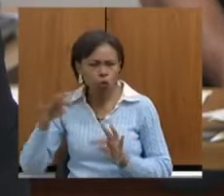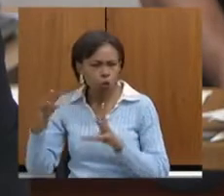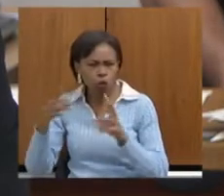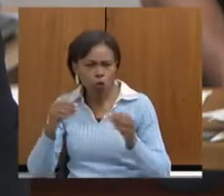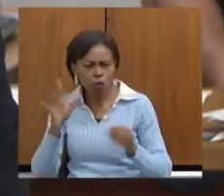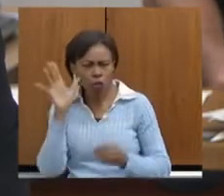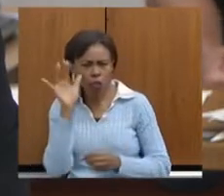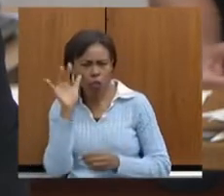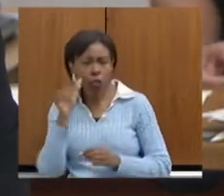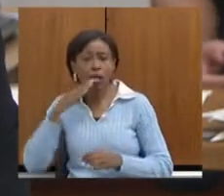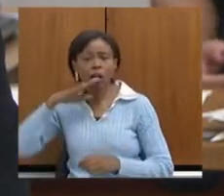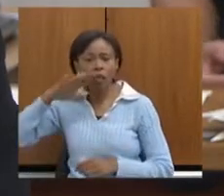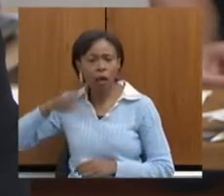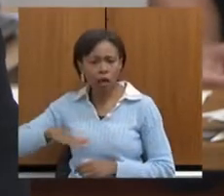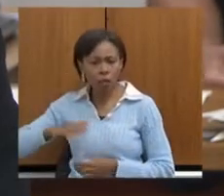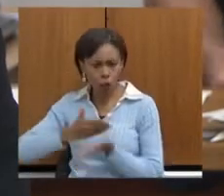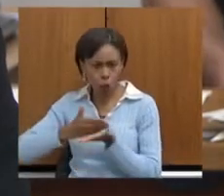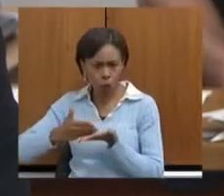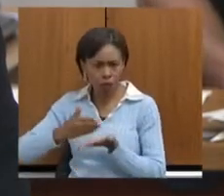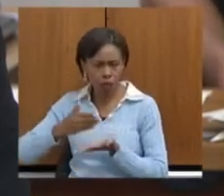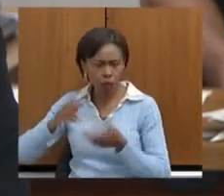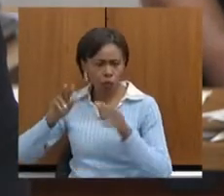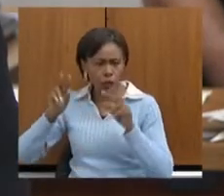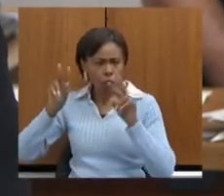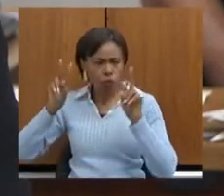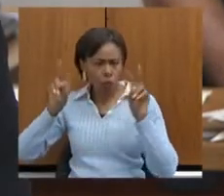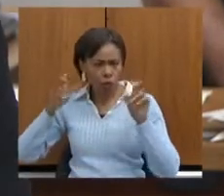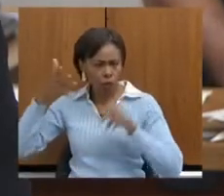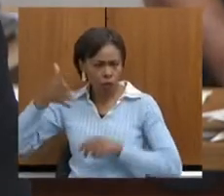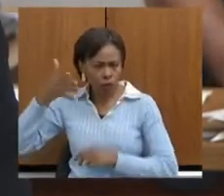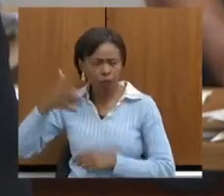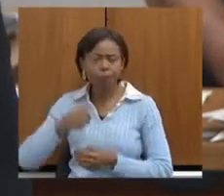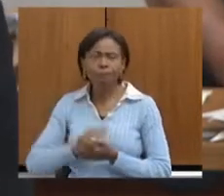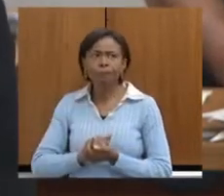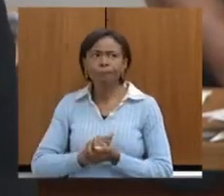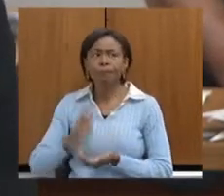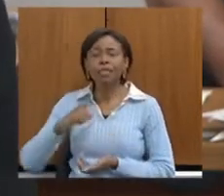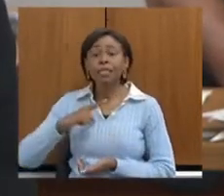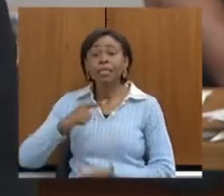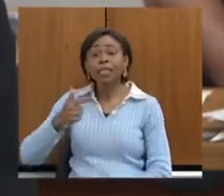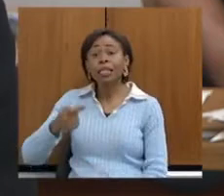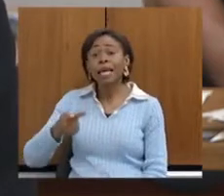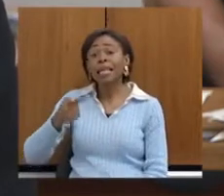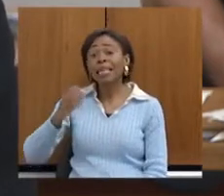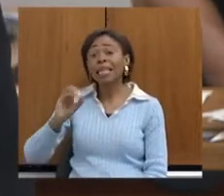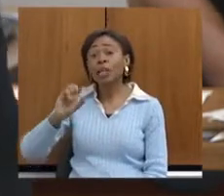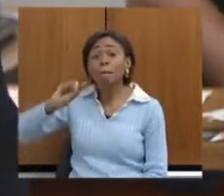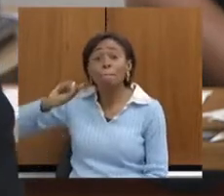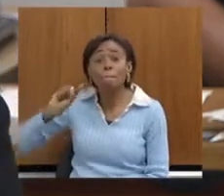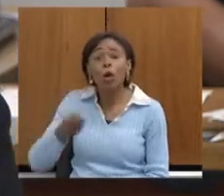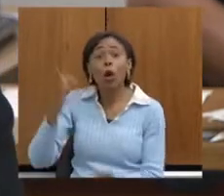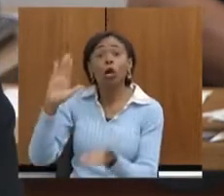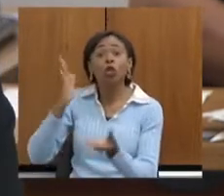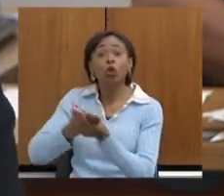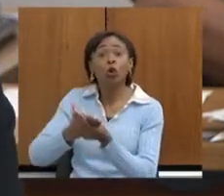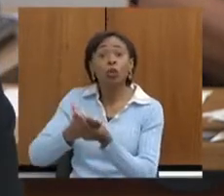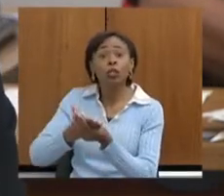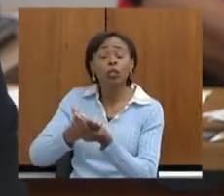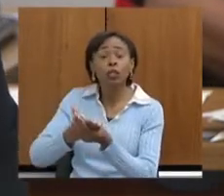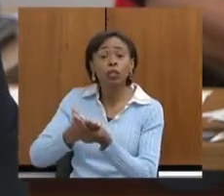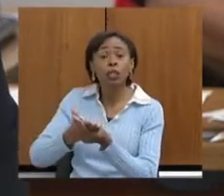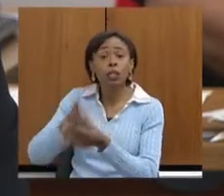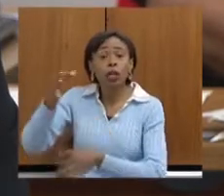audiência na parte da tarde é a 60 70 mil ações correndo na justiça ainda sem